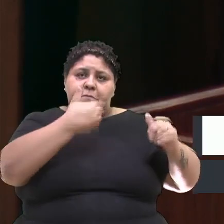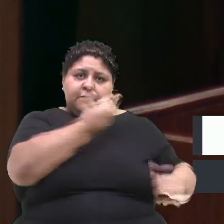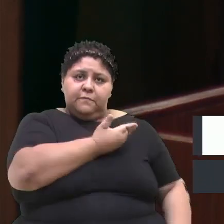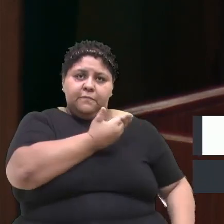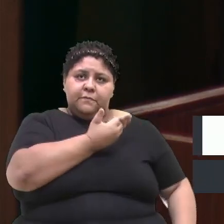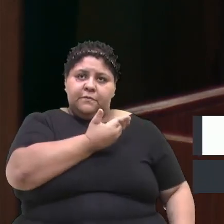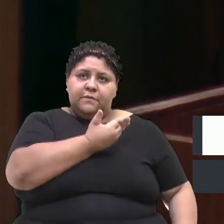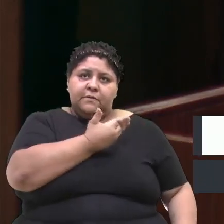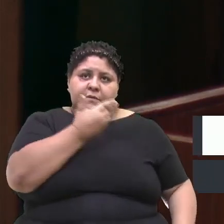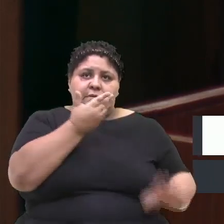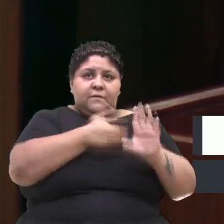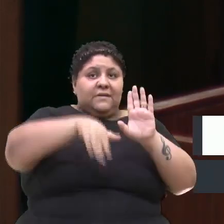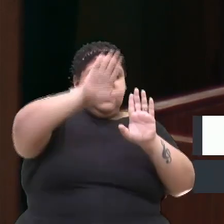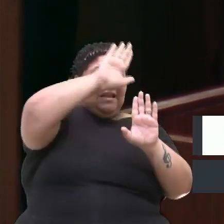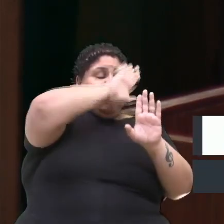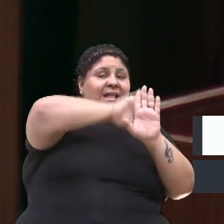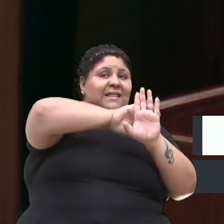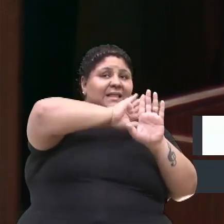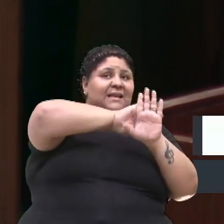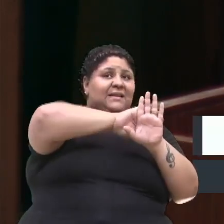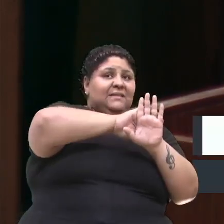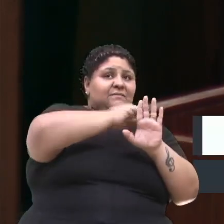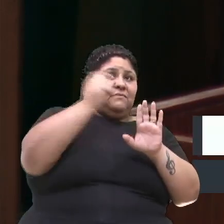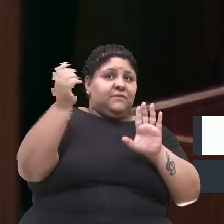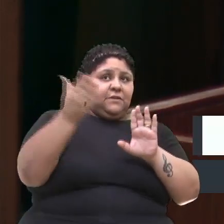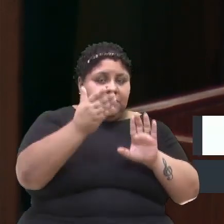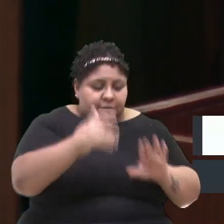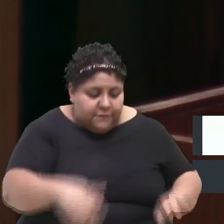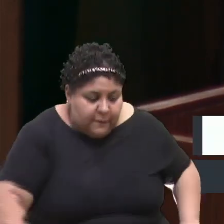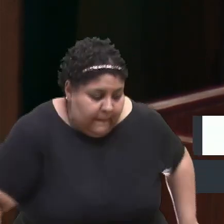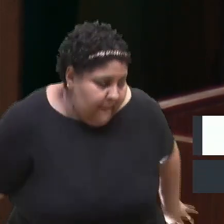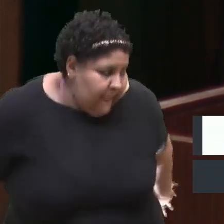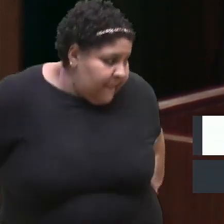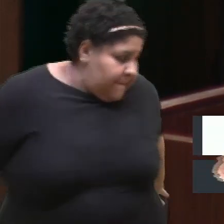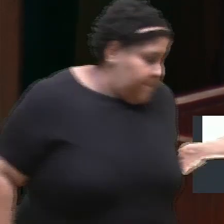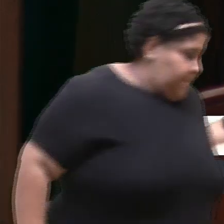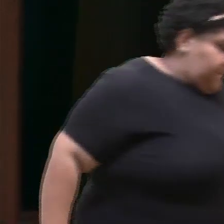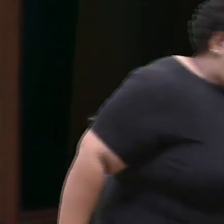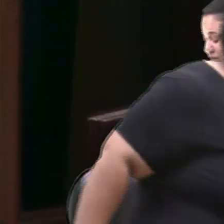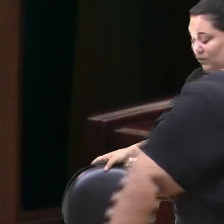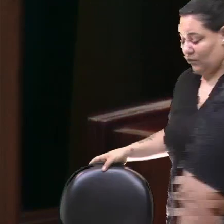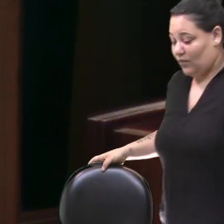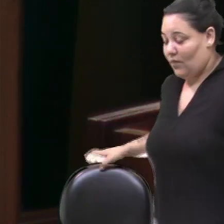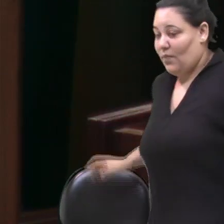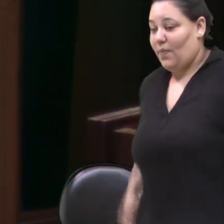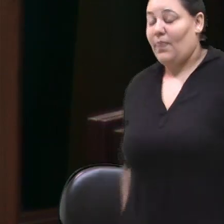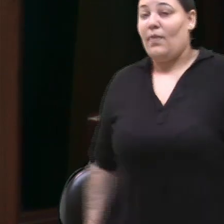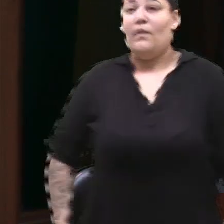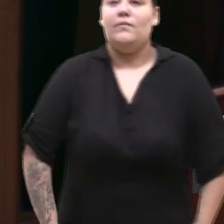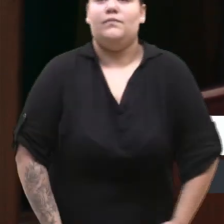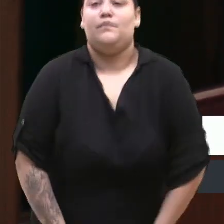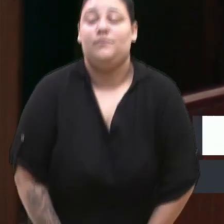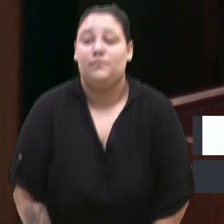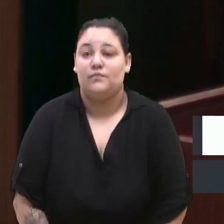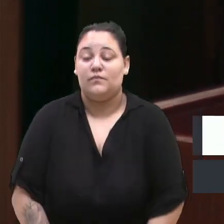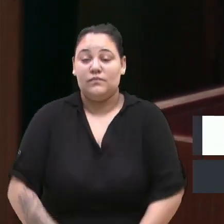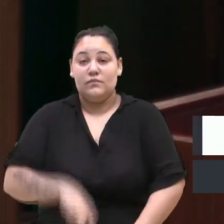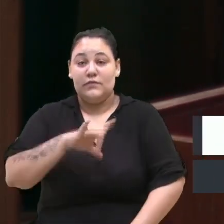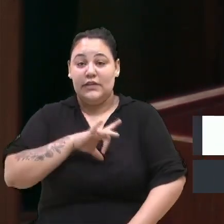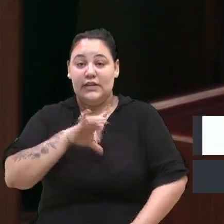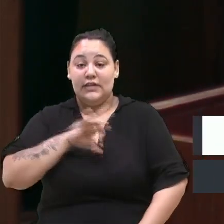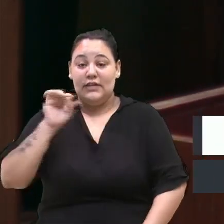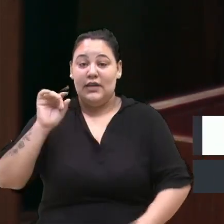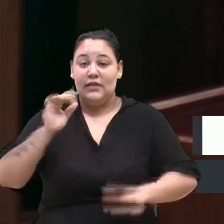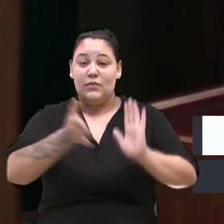E atrás do panfleto, senhoras e senhores, tem 10 propostas, que